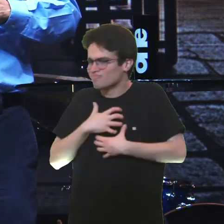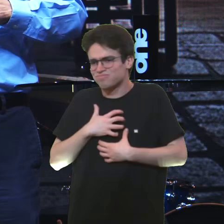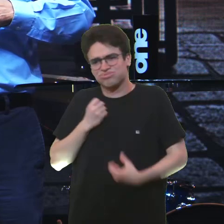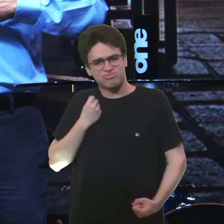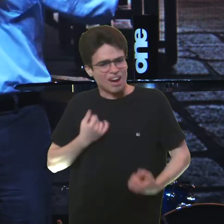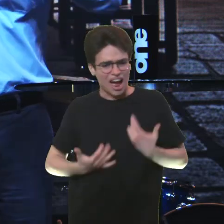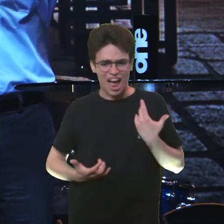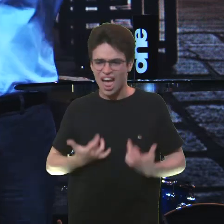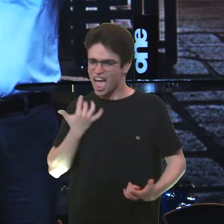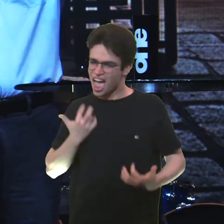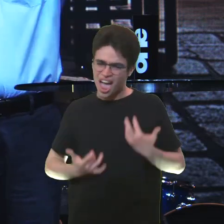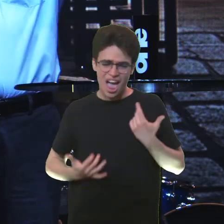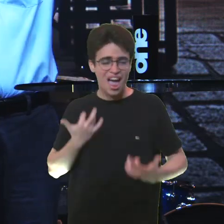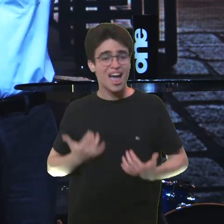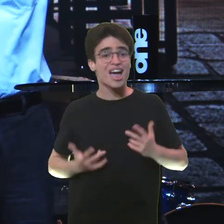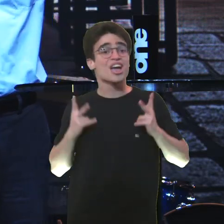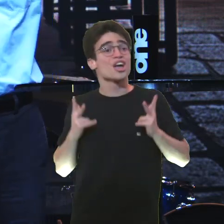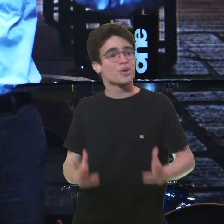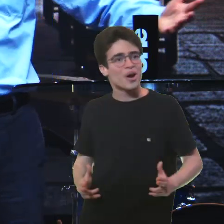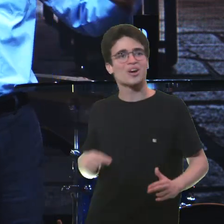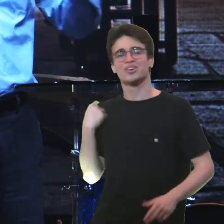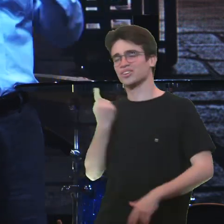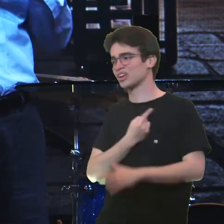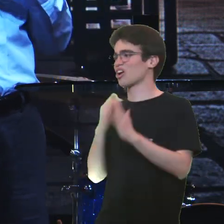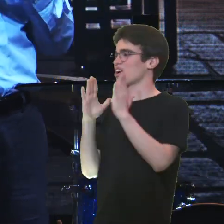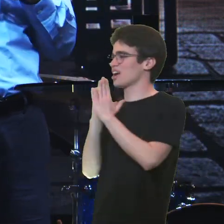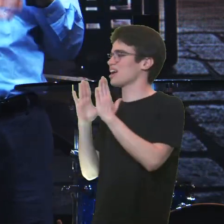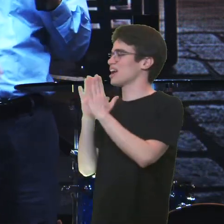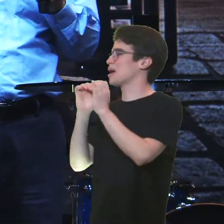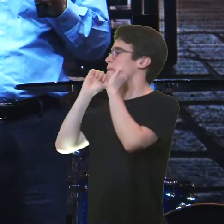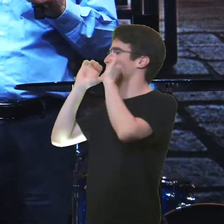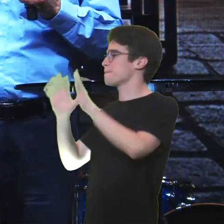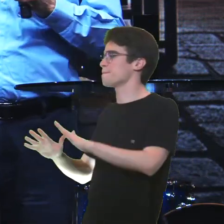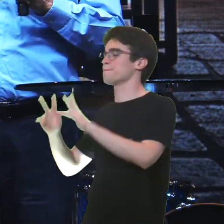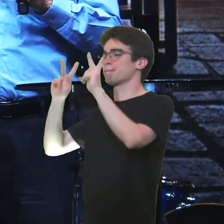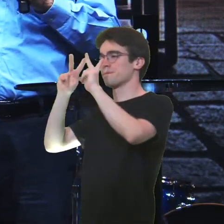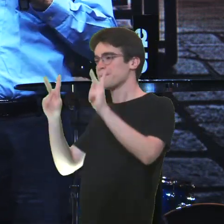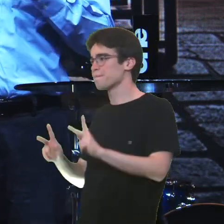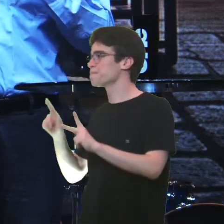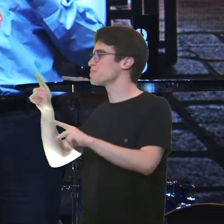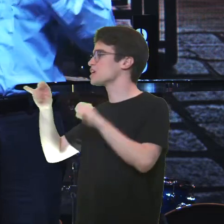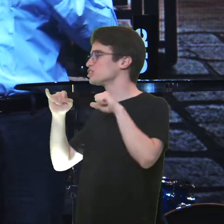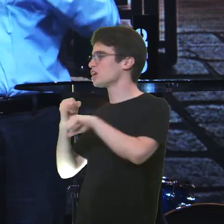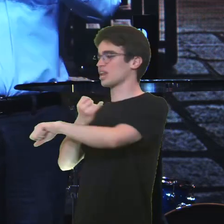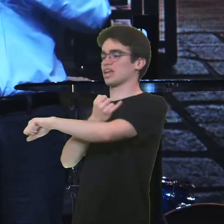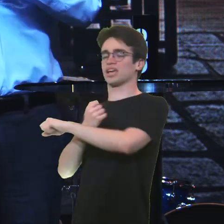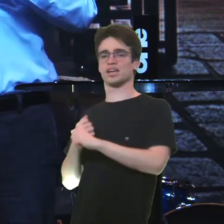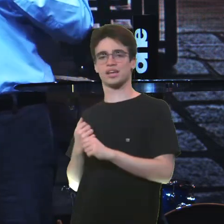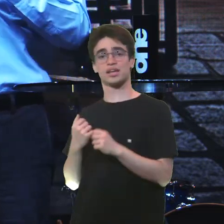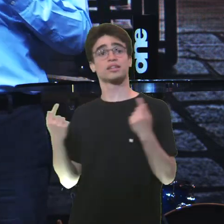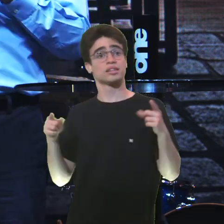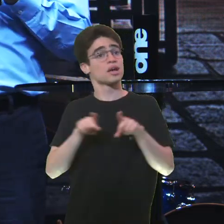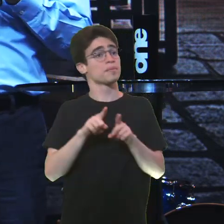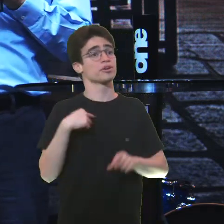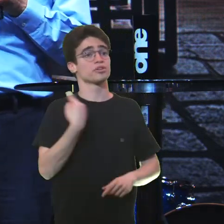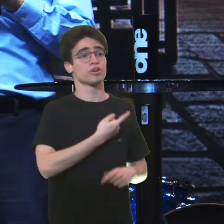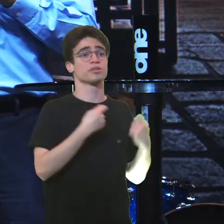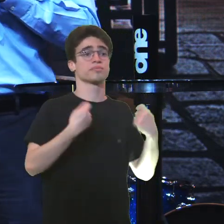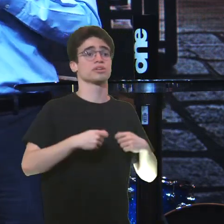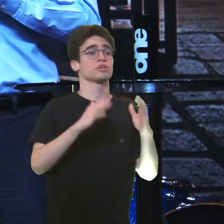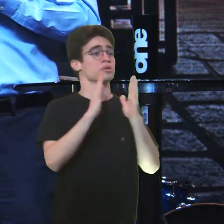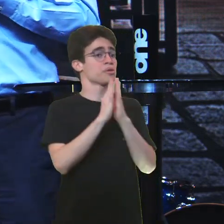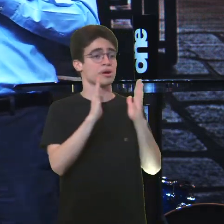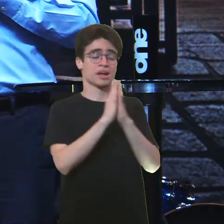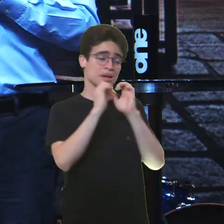mesmo fervor por el cual oramos por pelo el qual shalom de oramos Jerusalén, pelo shalom de Jerusalém. debemos orar por el shalom Devemos orar pelo de